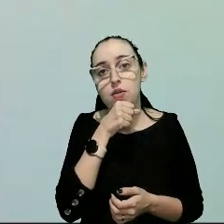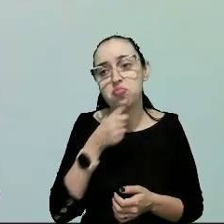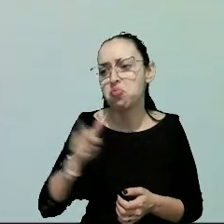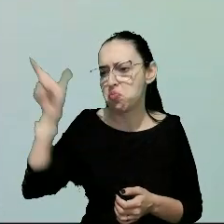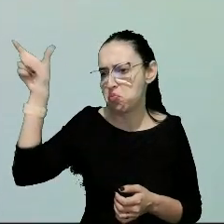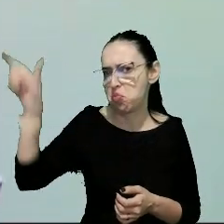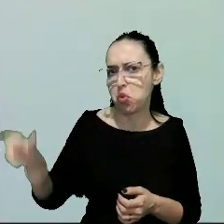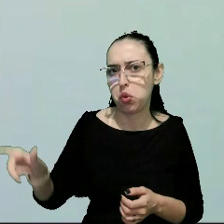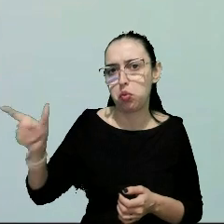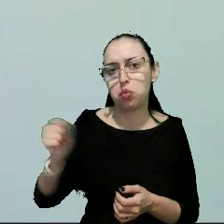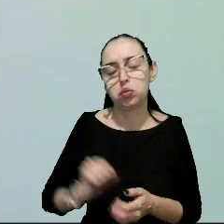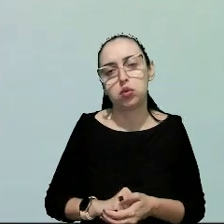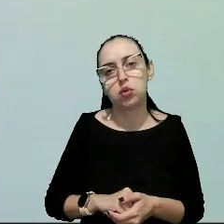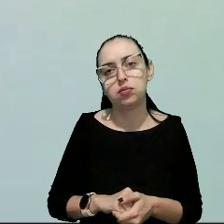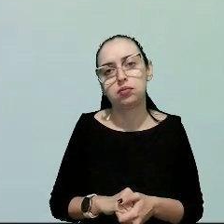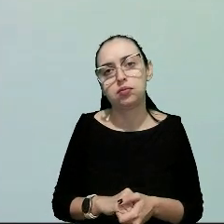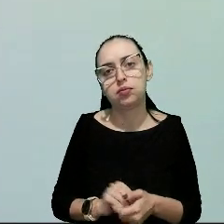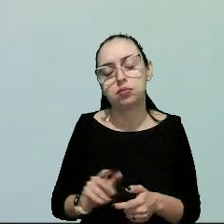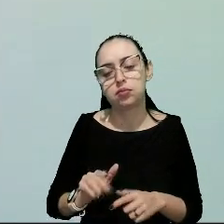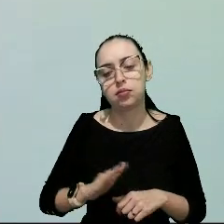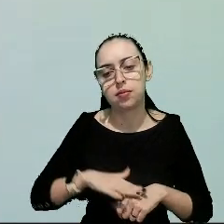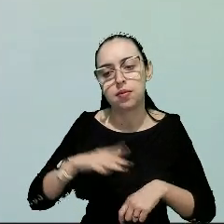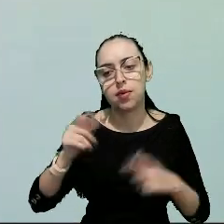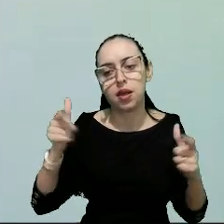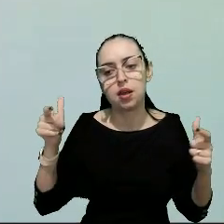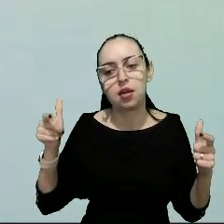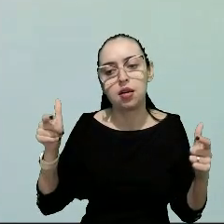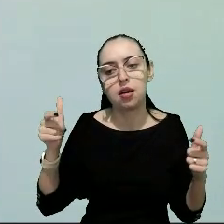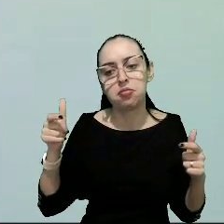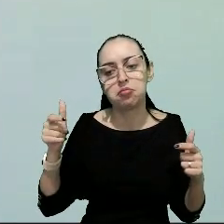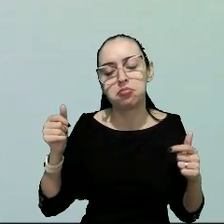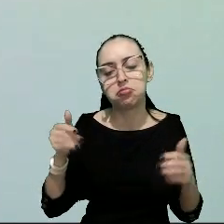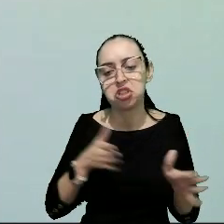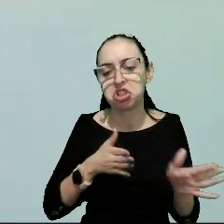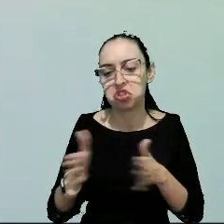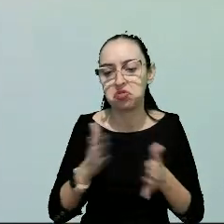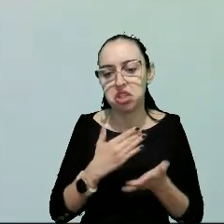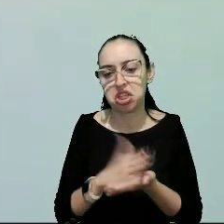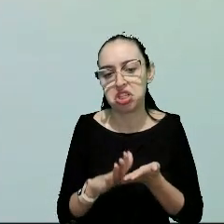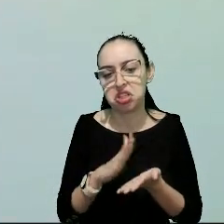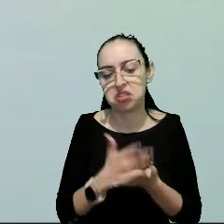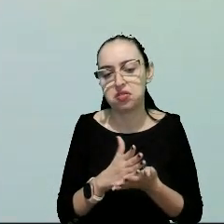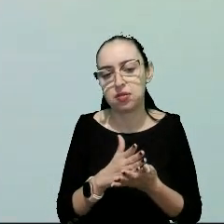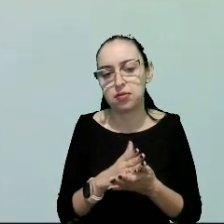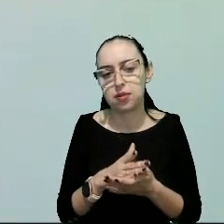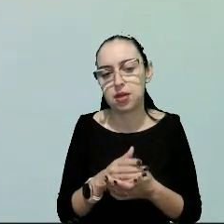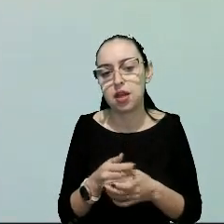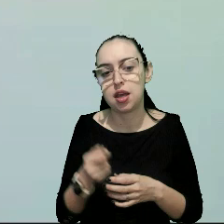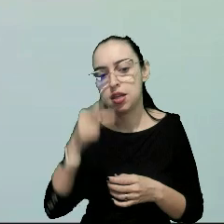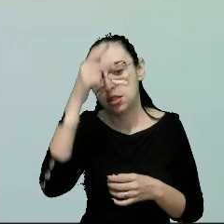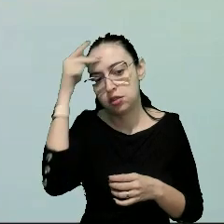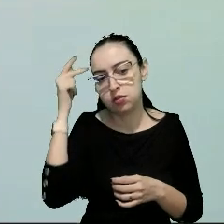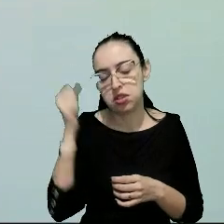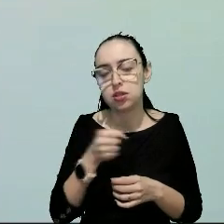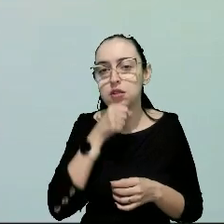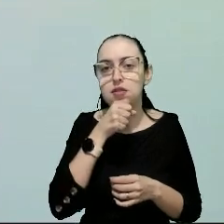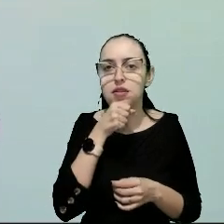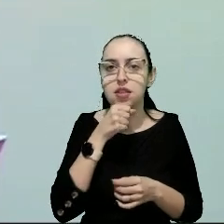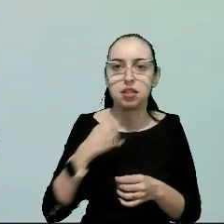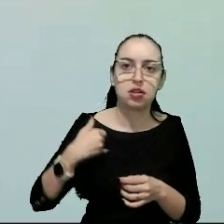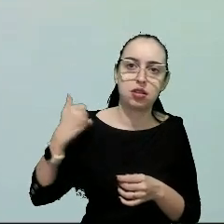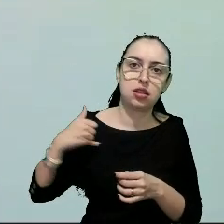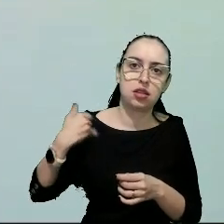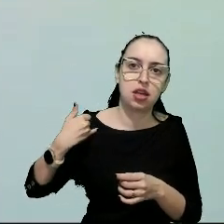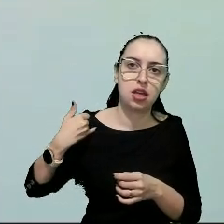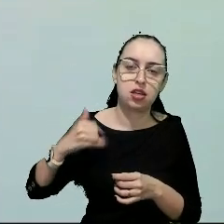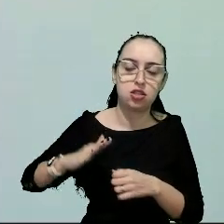velho é o outro. A maior parte das vezes, os indivíduos de mais idade